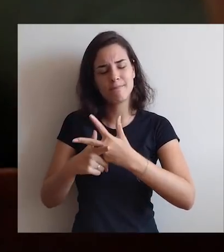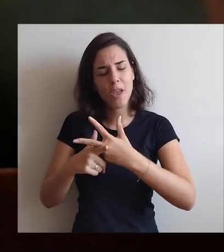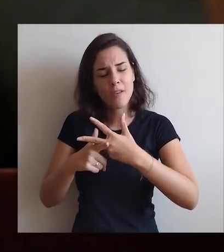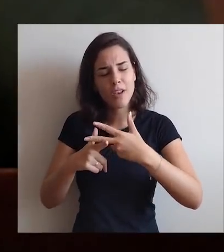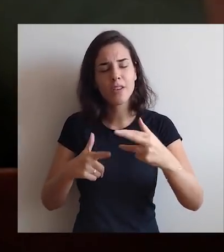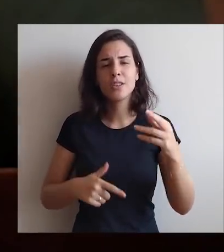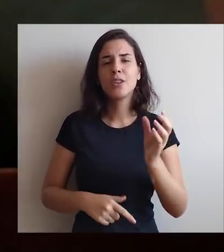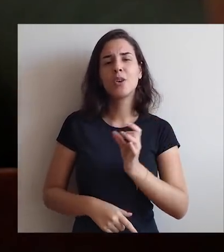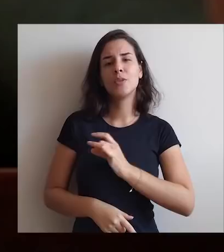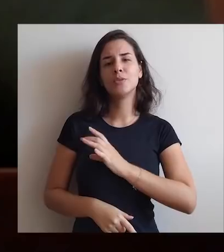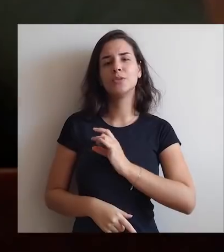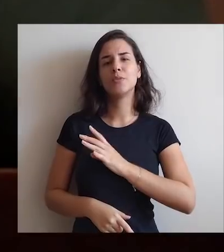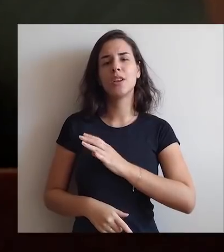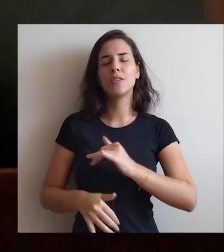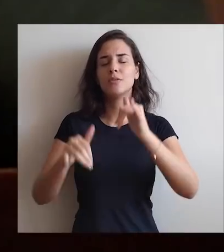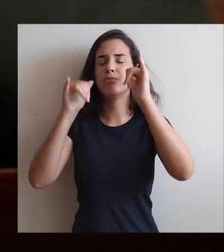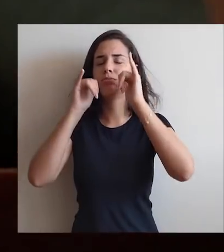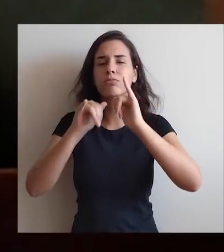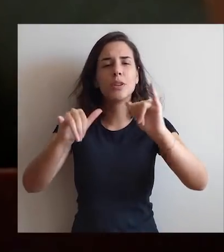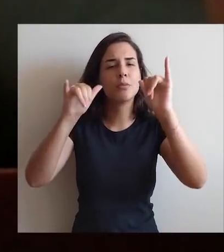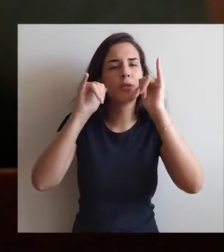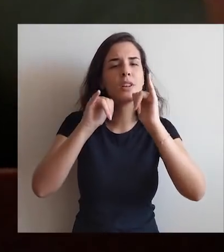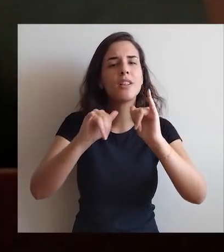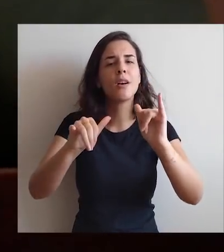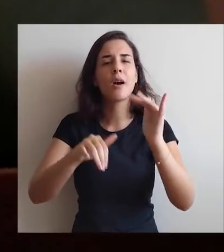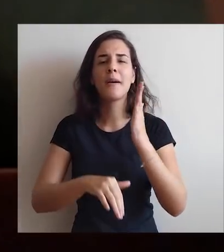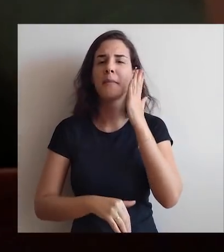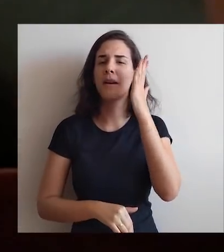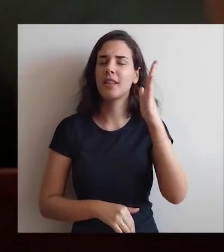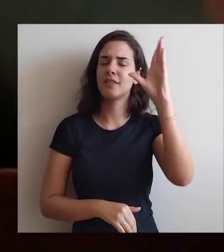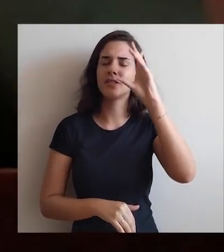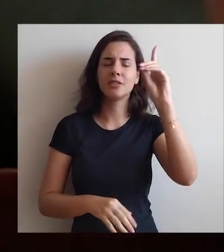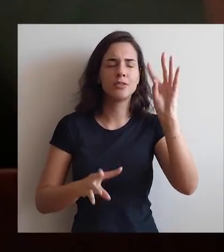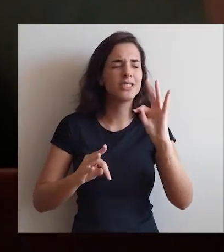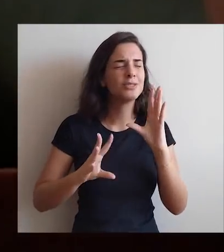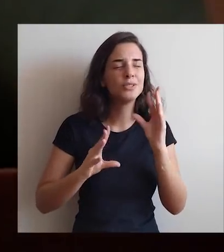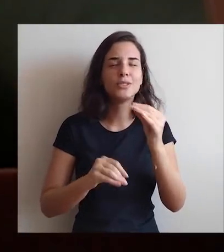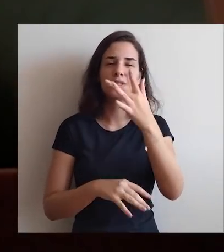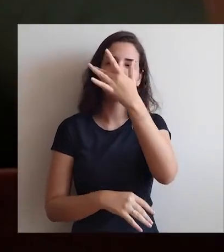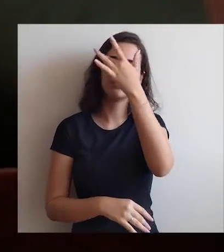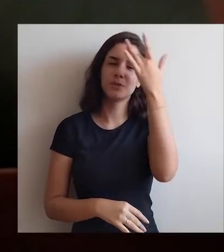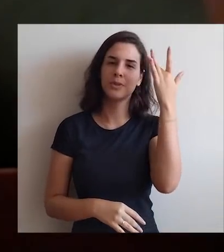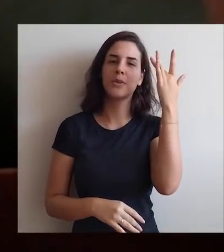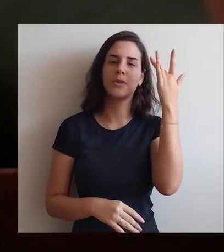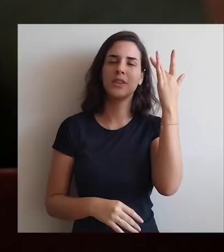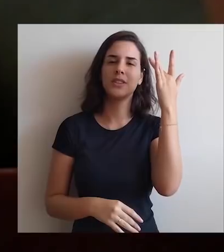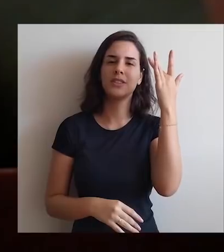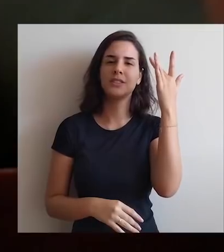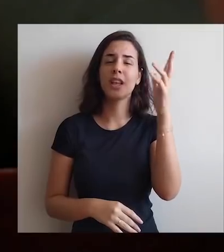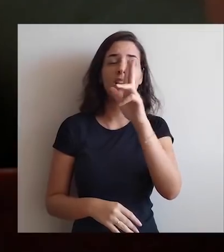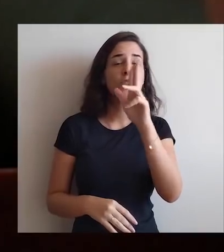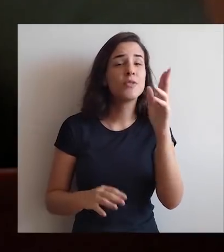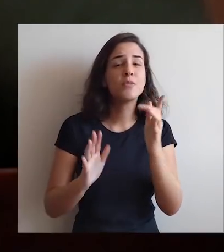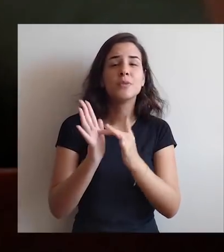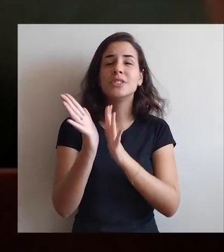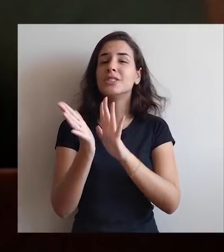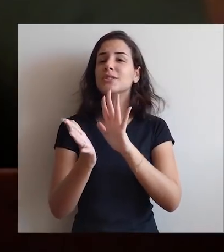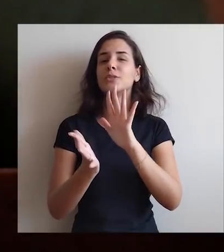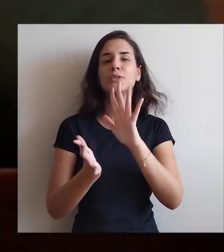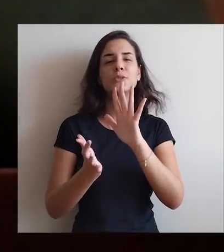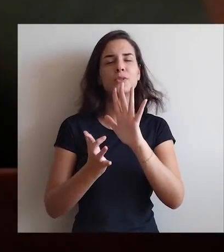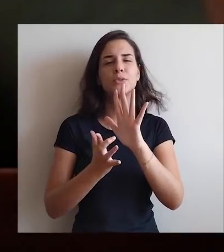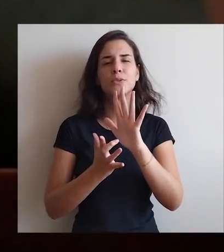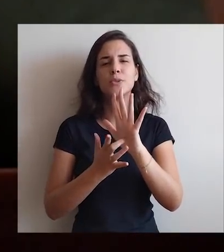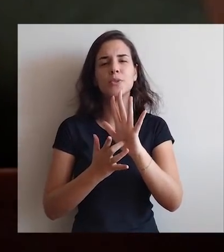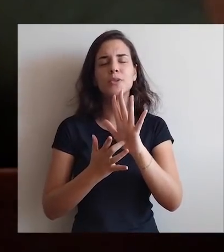do Meier, que os irmãos amem, vençam os seus medos e proclamem a